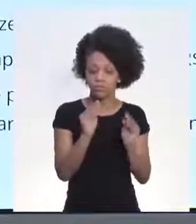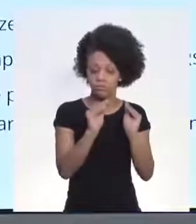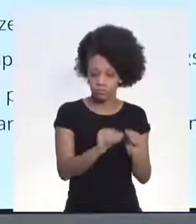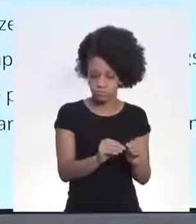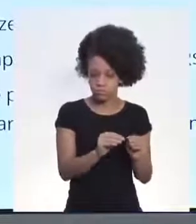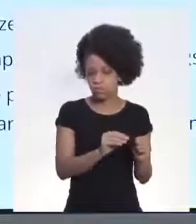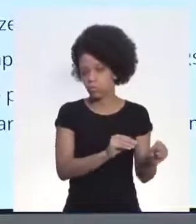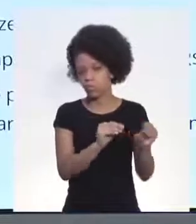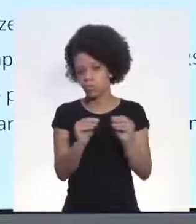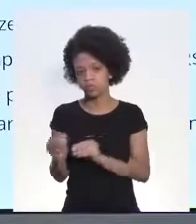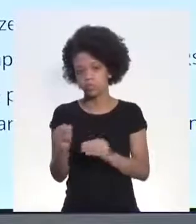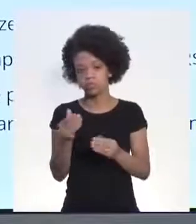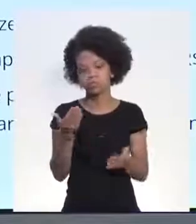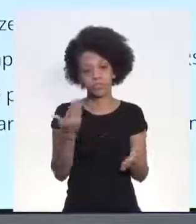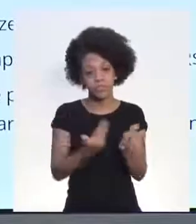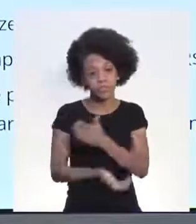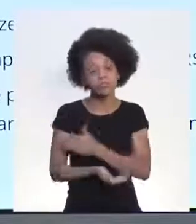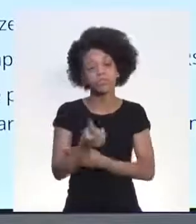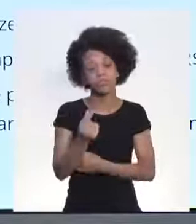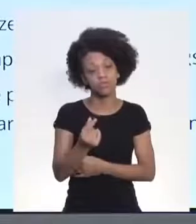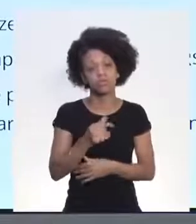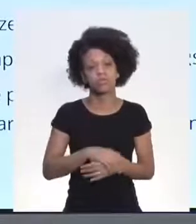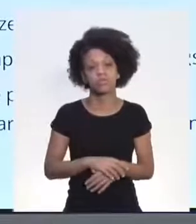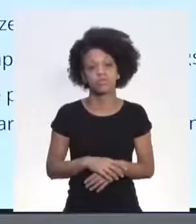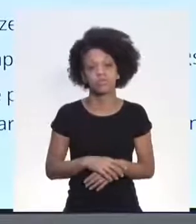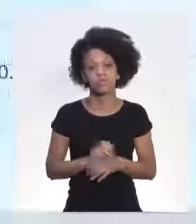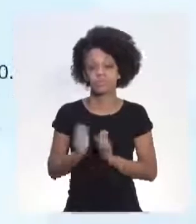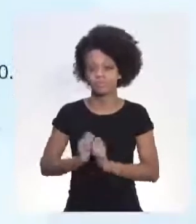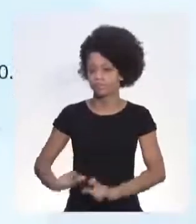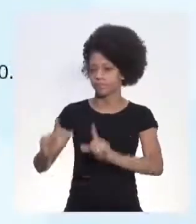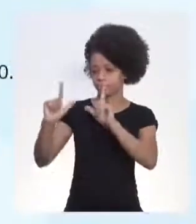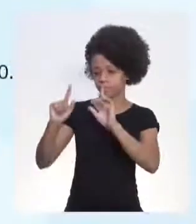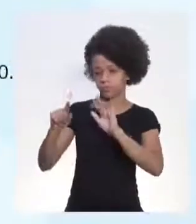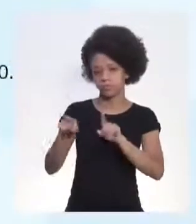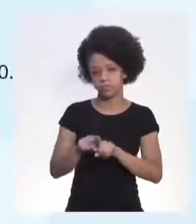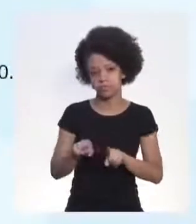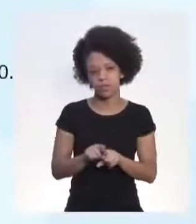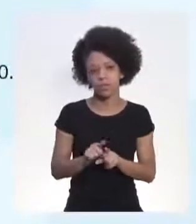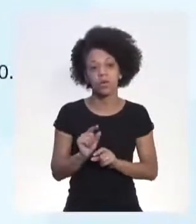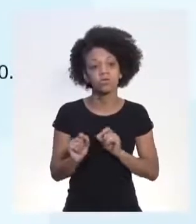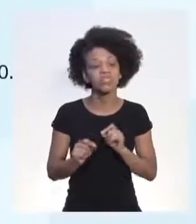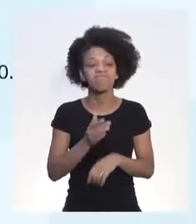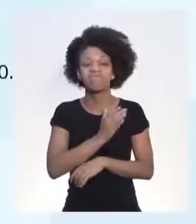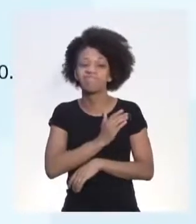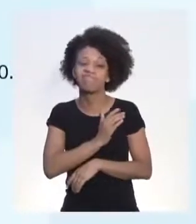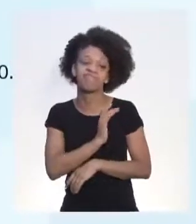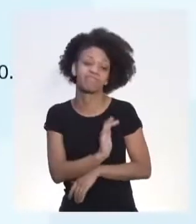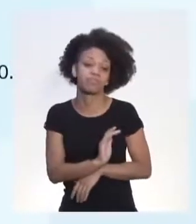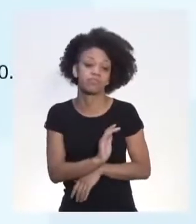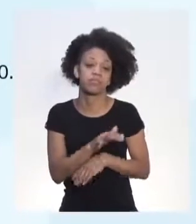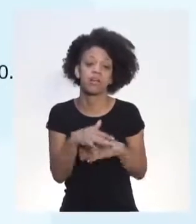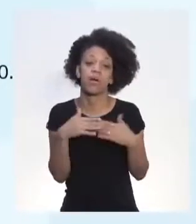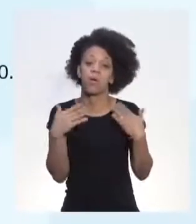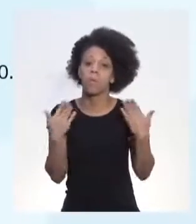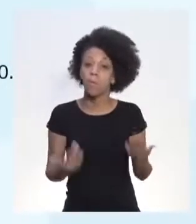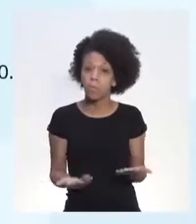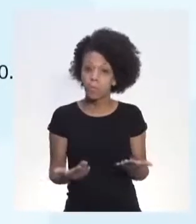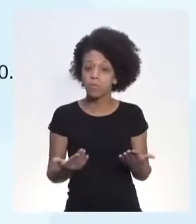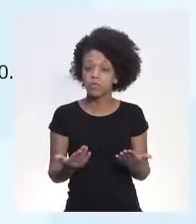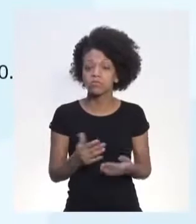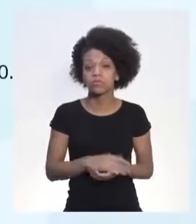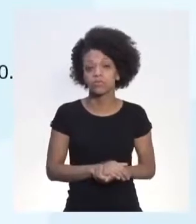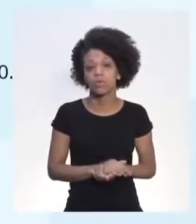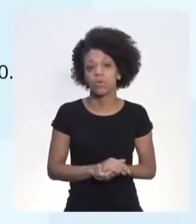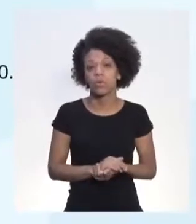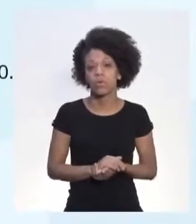debitou ali, é um valor negativo. Pode colocar na tela para eles também. O que ninguém gosta também, né, Osmar? Sim. É quando o saldo de